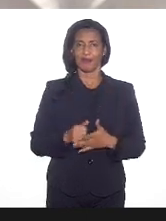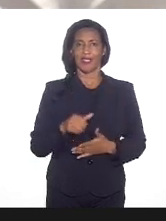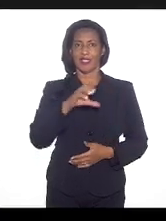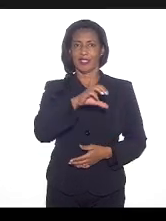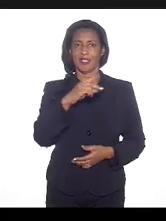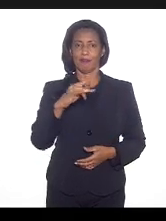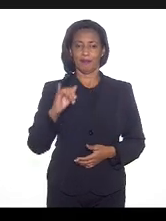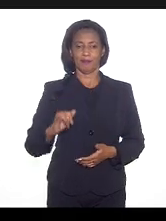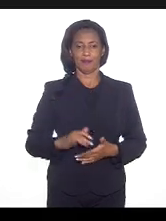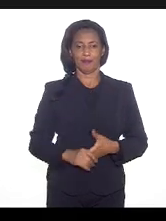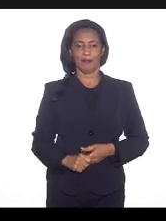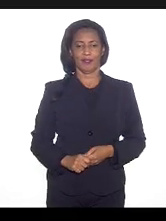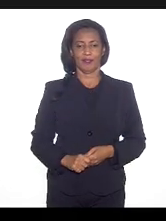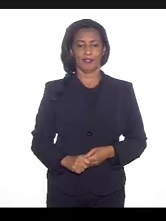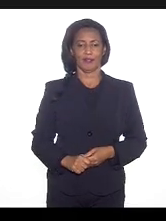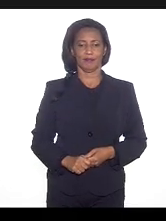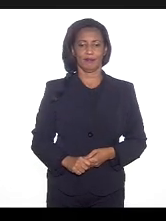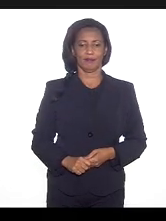CPI.